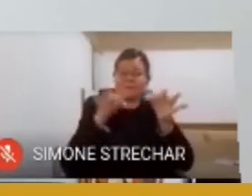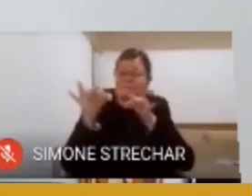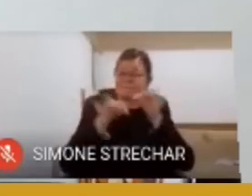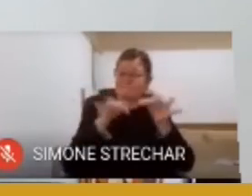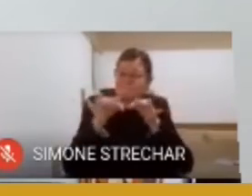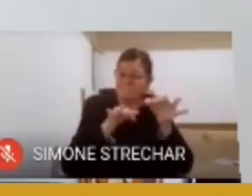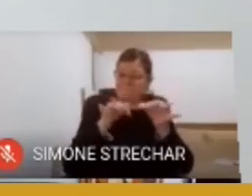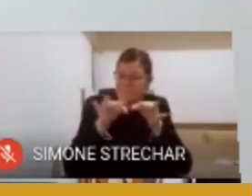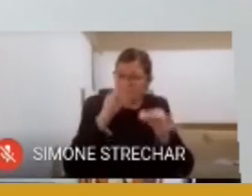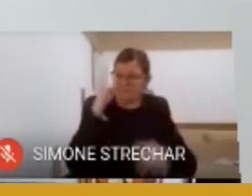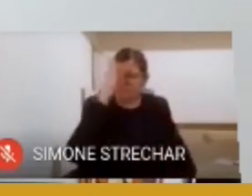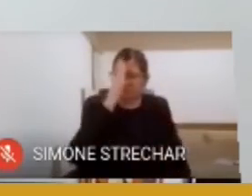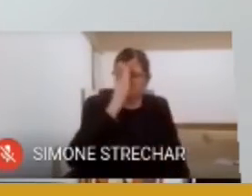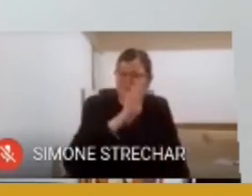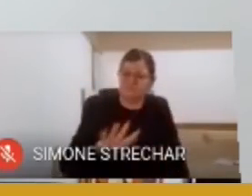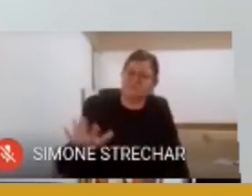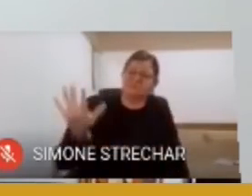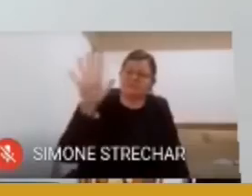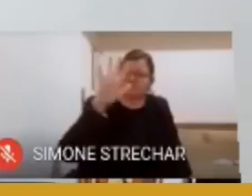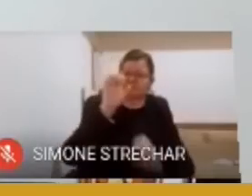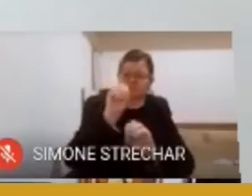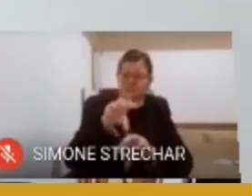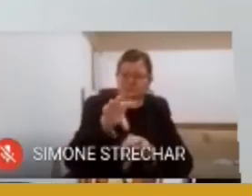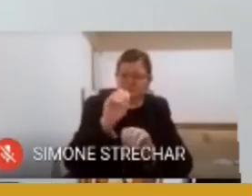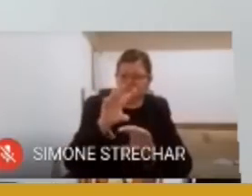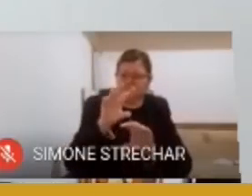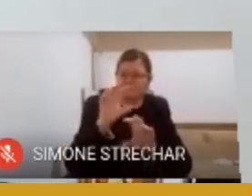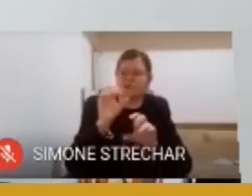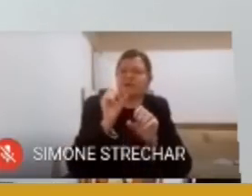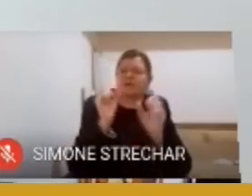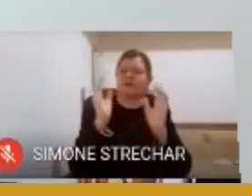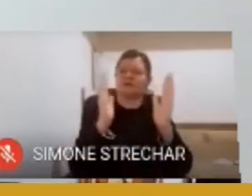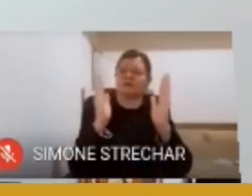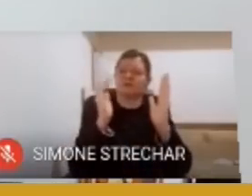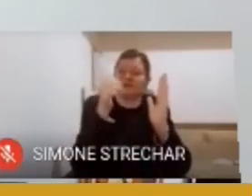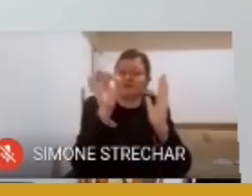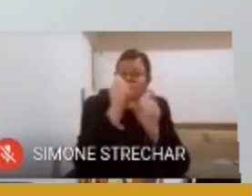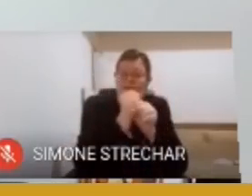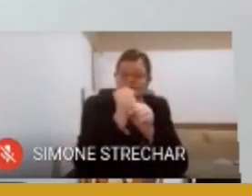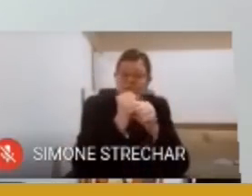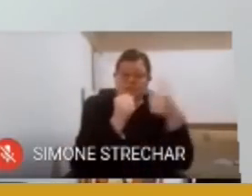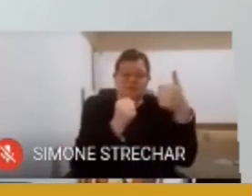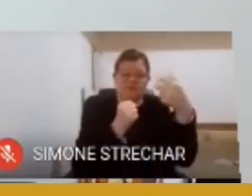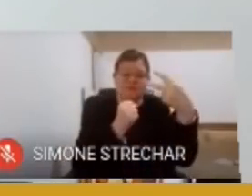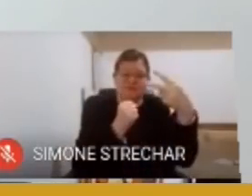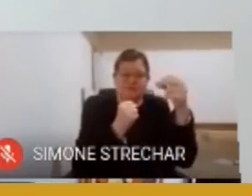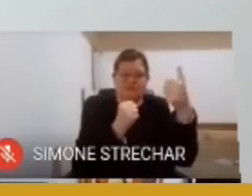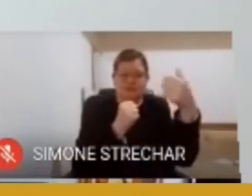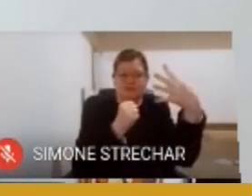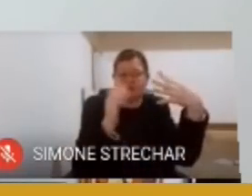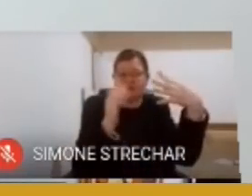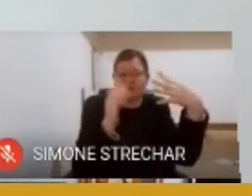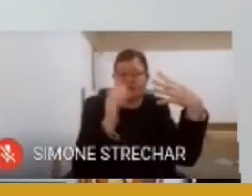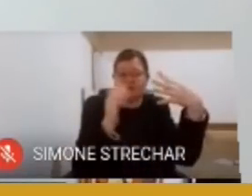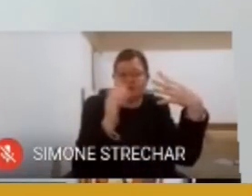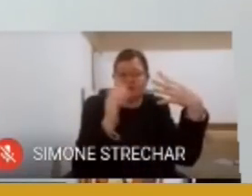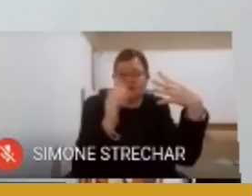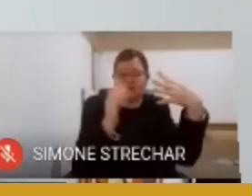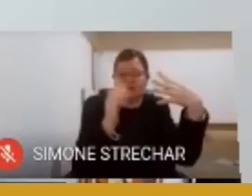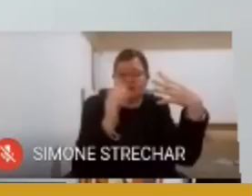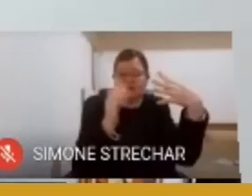2024, nós não temos pontuações a respeito de gênero, sexualidade, e quando vai falar de violência,